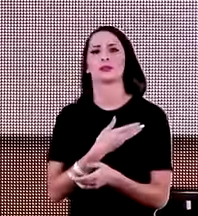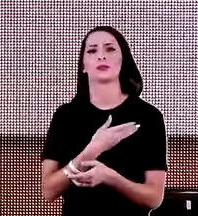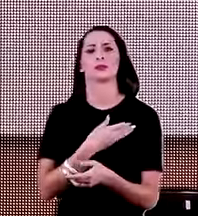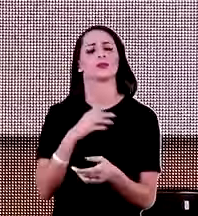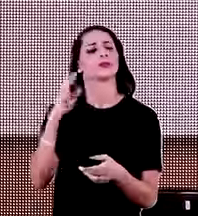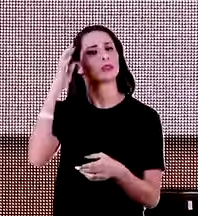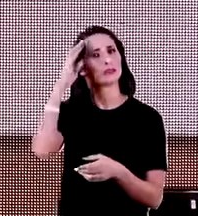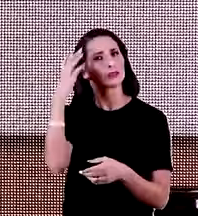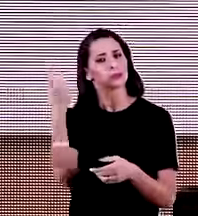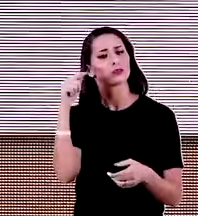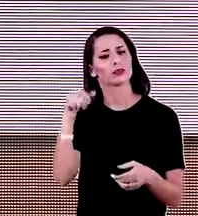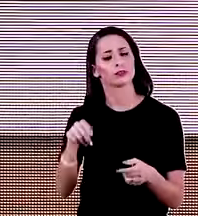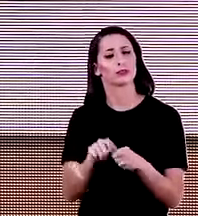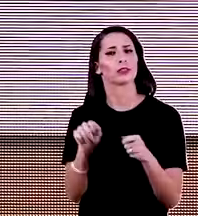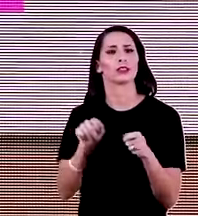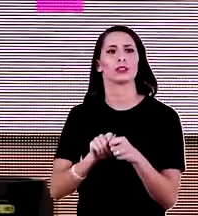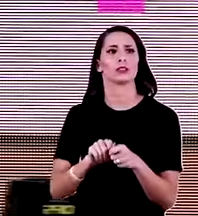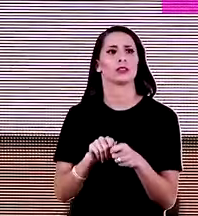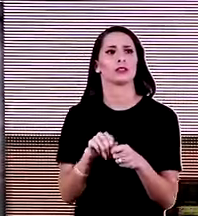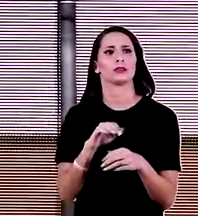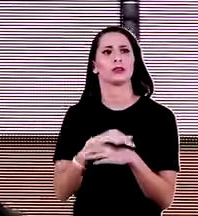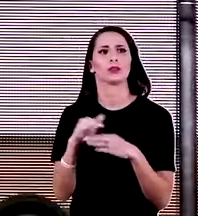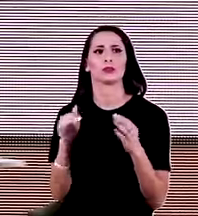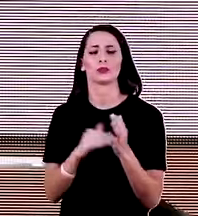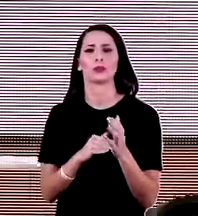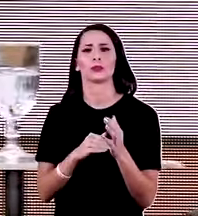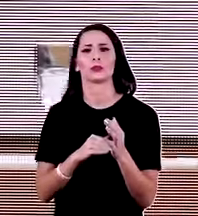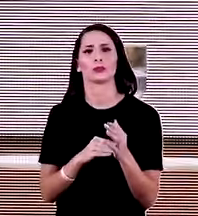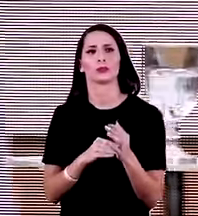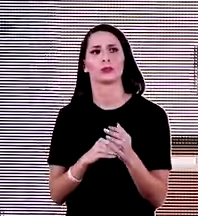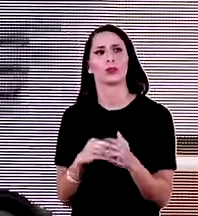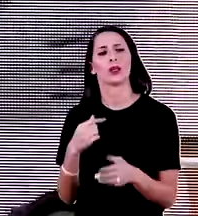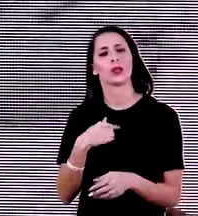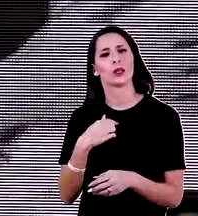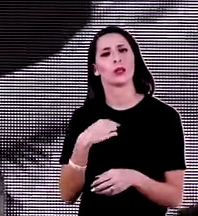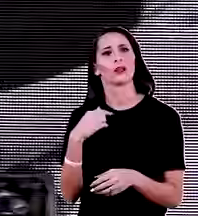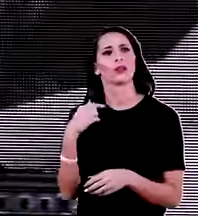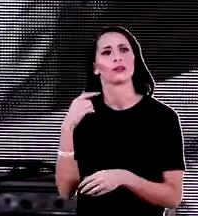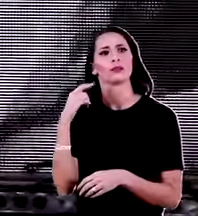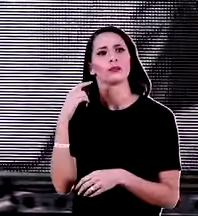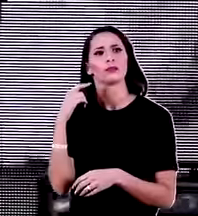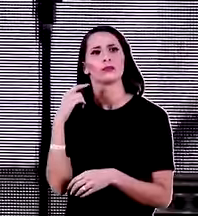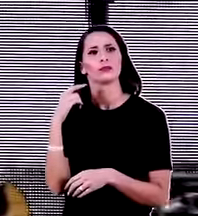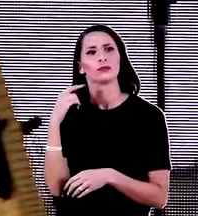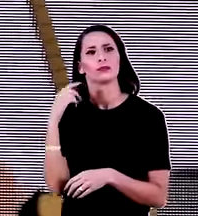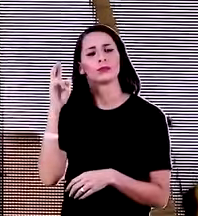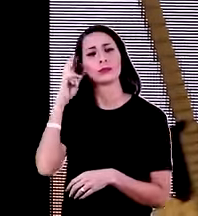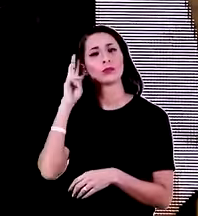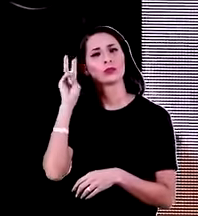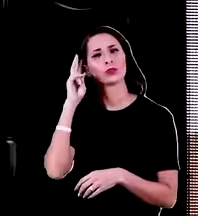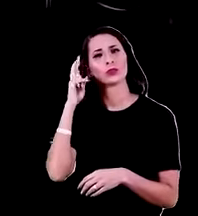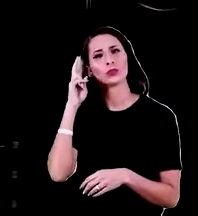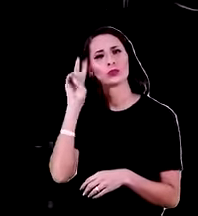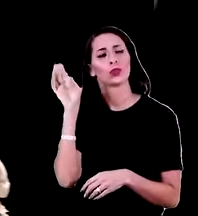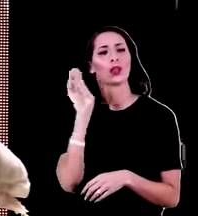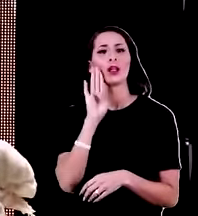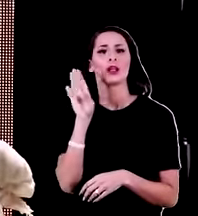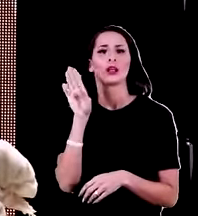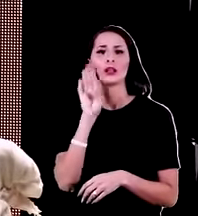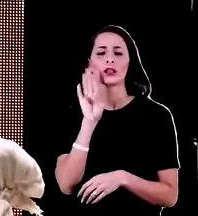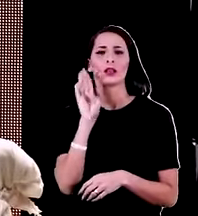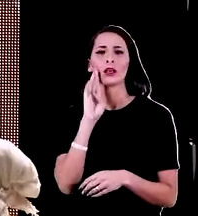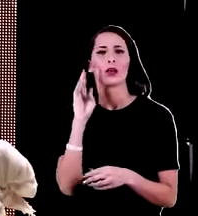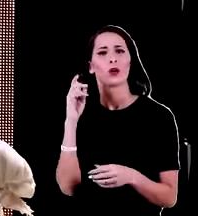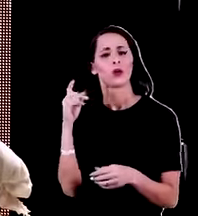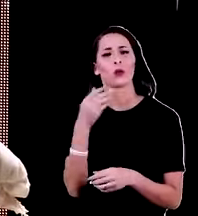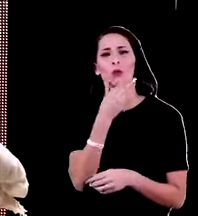vez eu vi uma história muito legal de um homem que estava andando e caiu num poço muito profundo e se machucou,